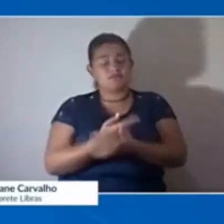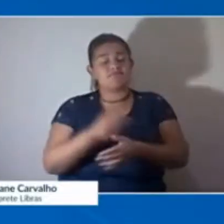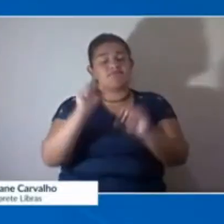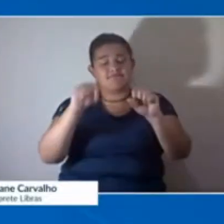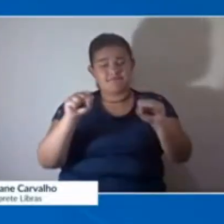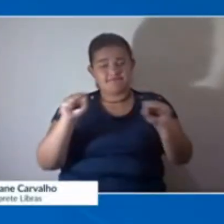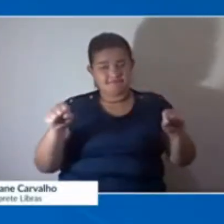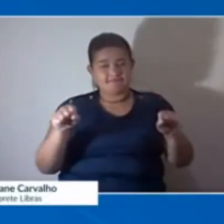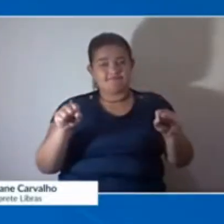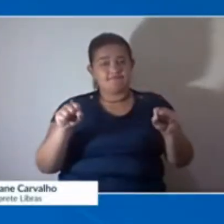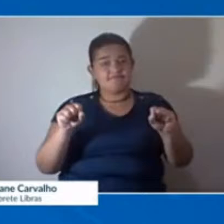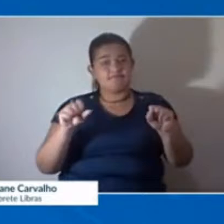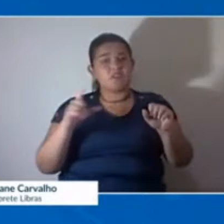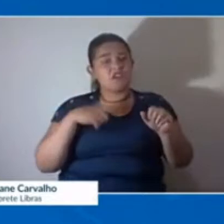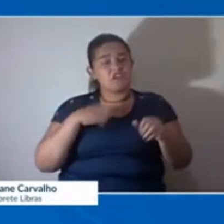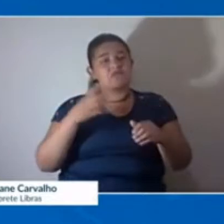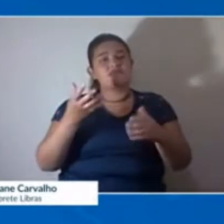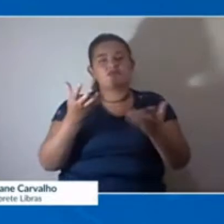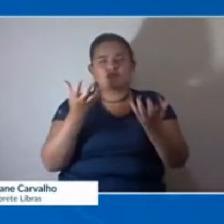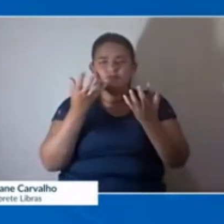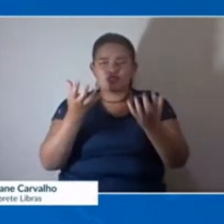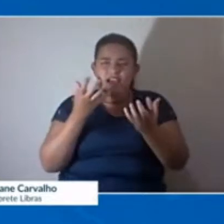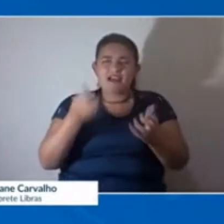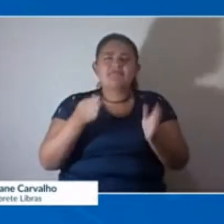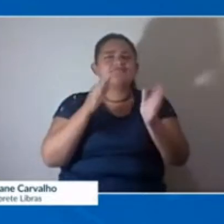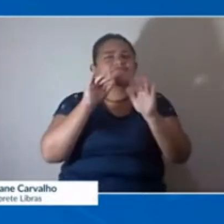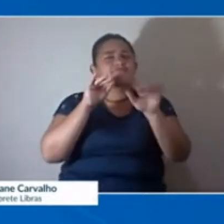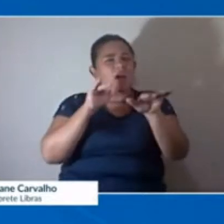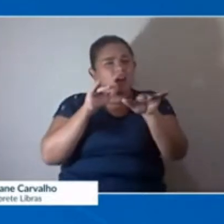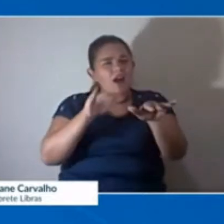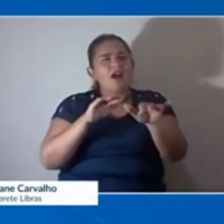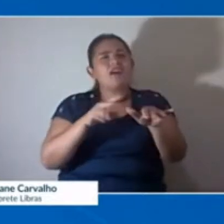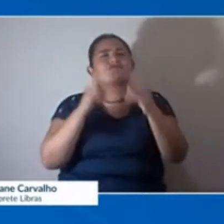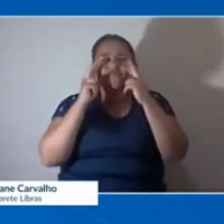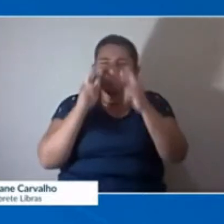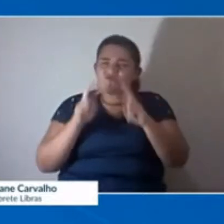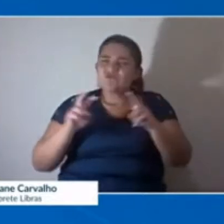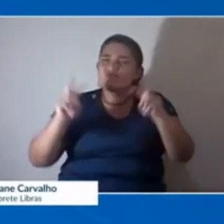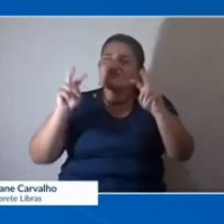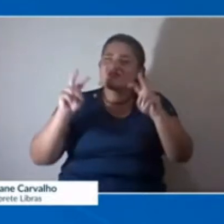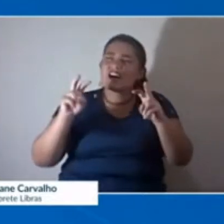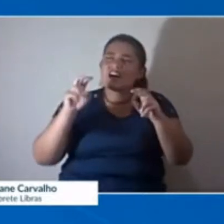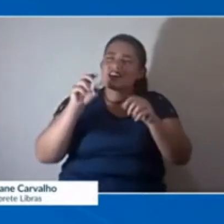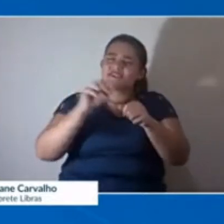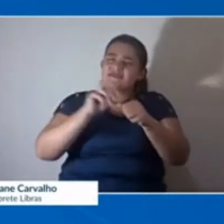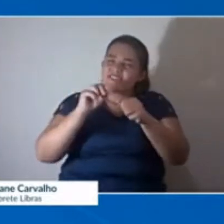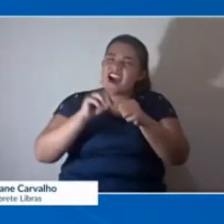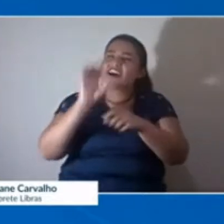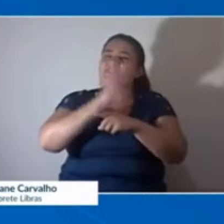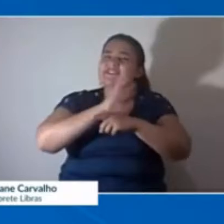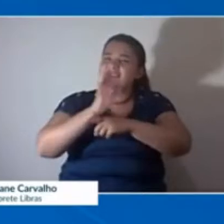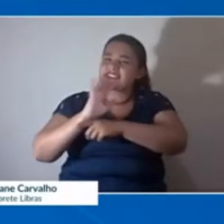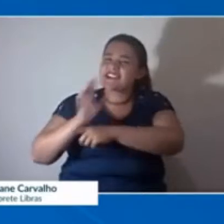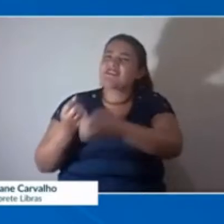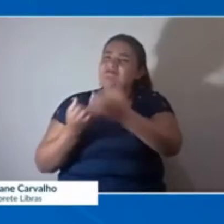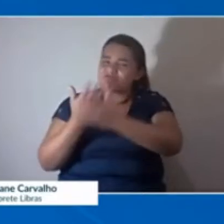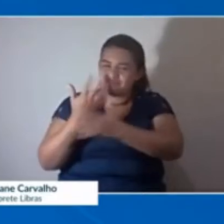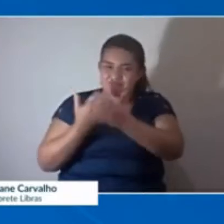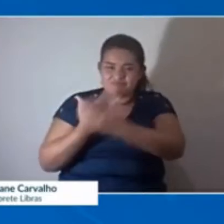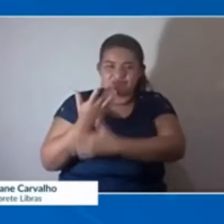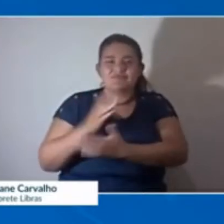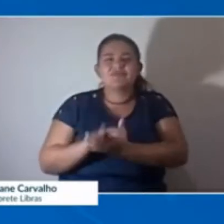assim... Acompanha a gente, né? Elas fazem cinema, que vocês vão ver parte dessa produção, né? E